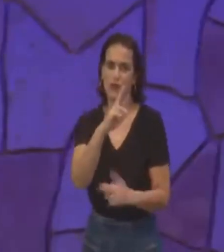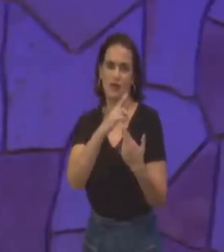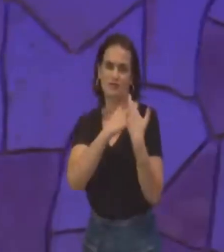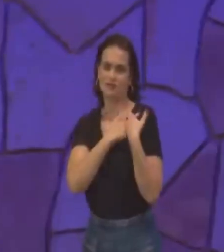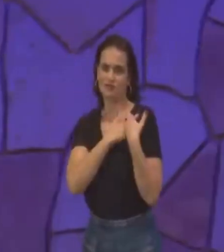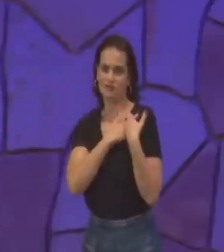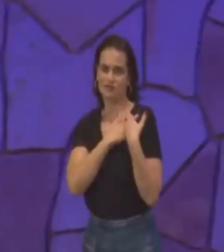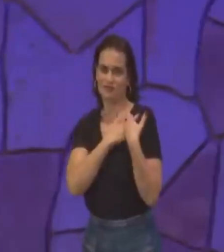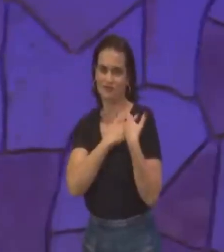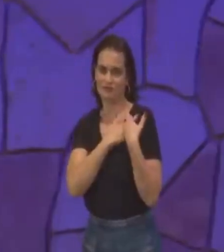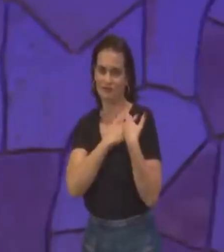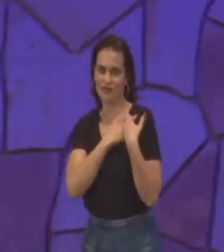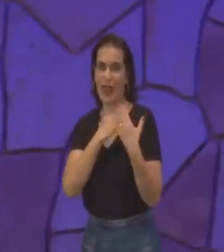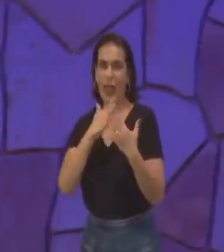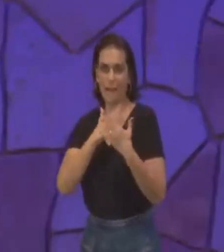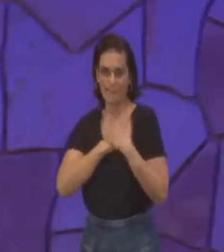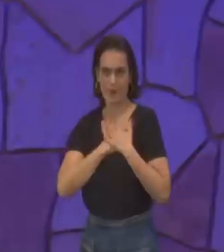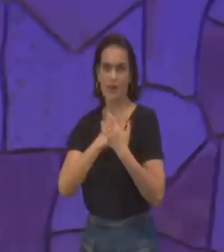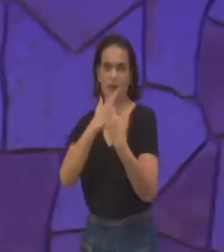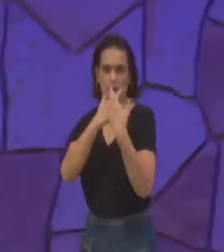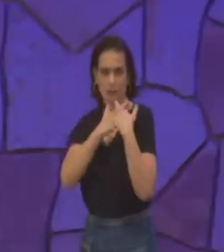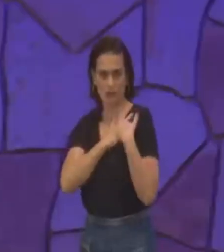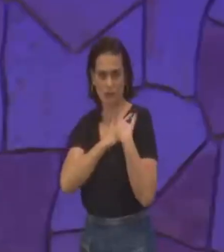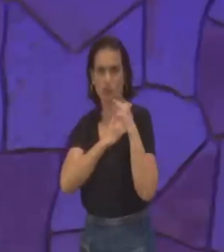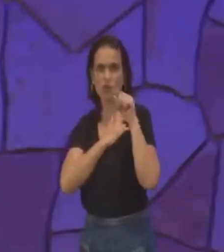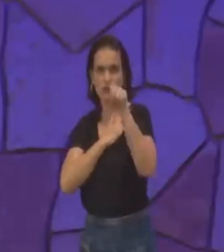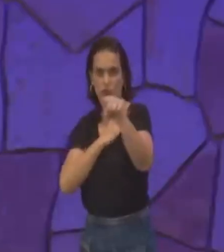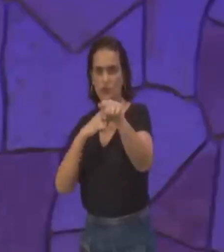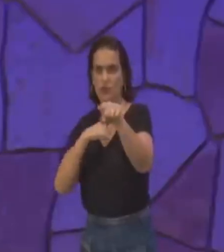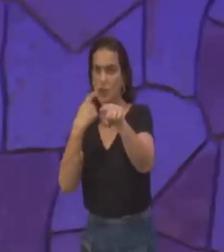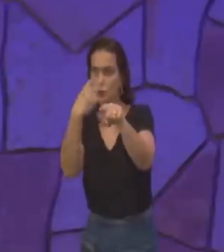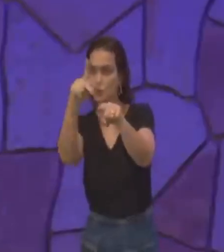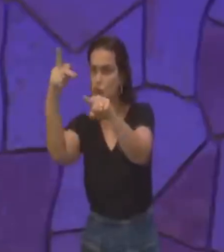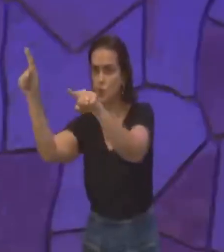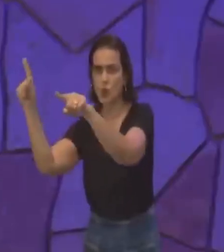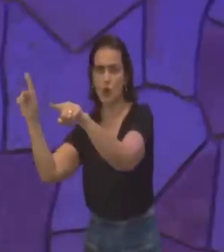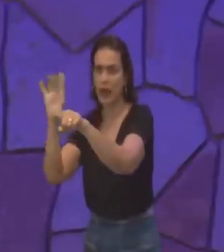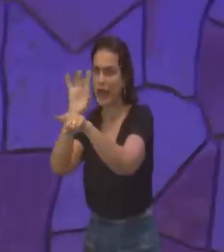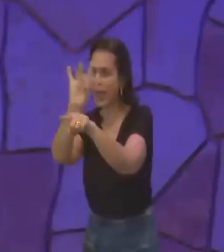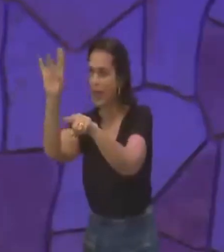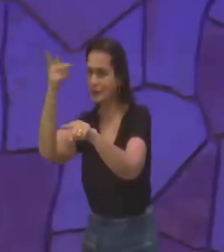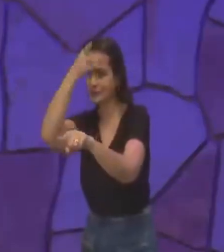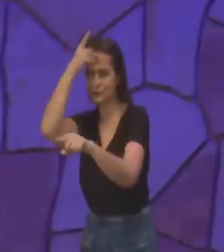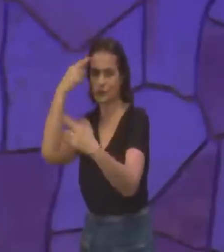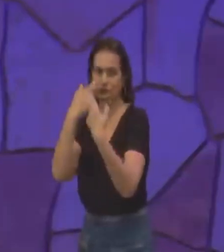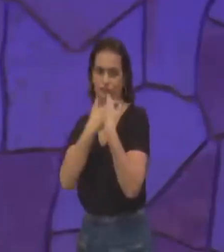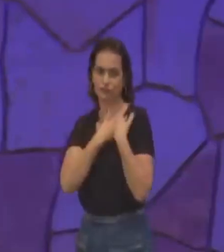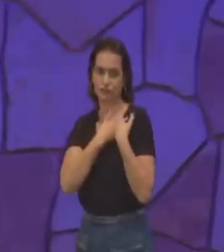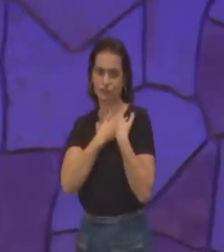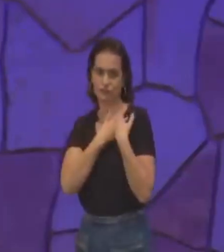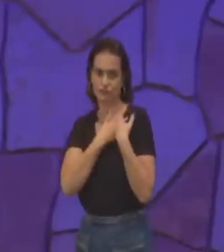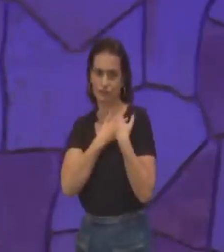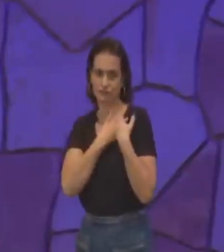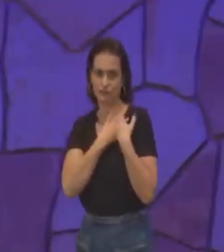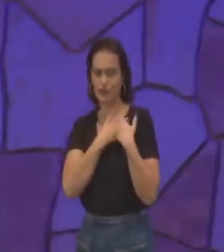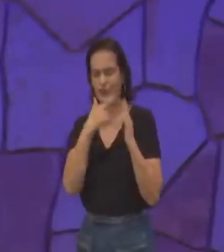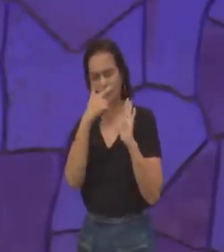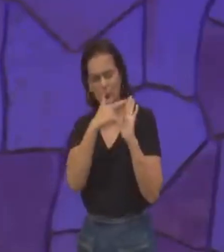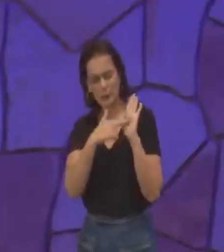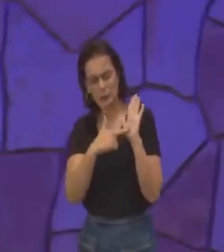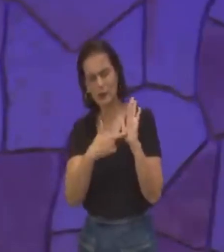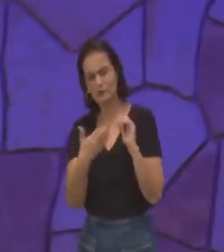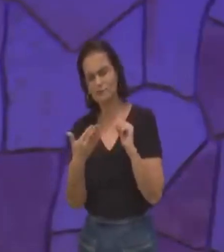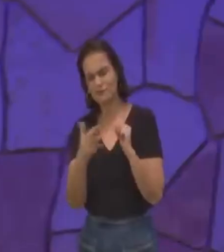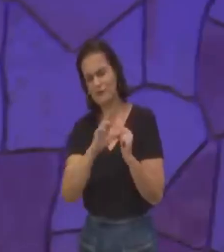também a autenticidade e a apostolicidade das igrejas. Nós temos outros princípios, irmãos, muitos outros princípios, como